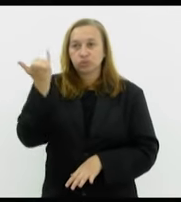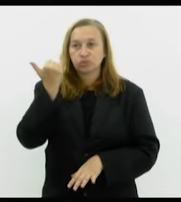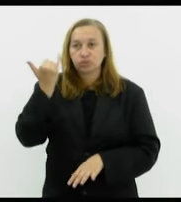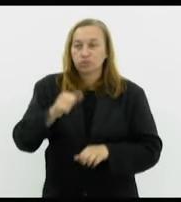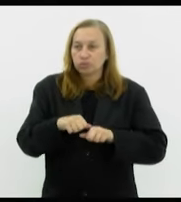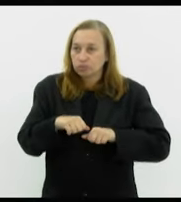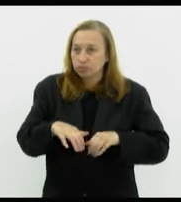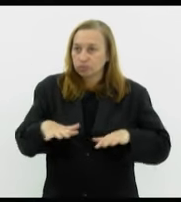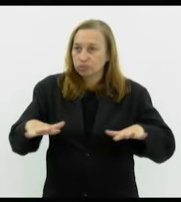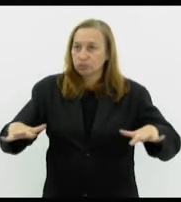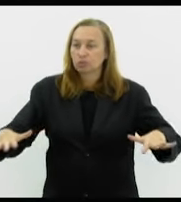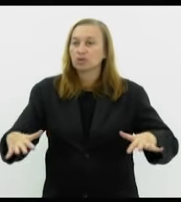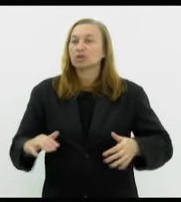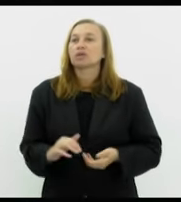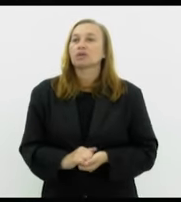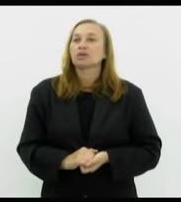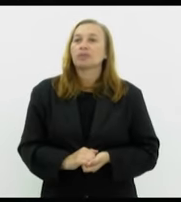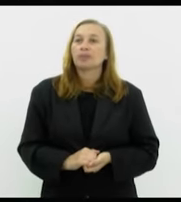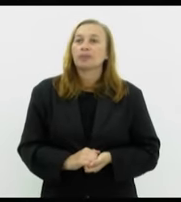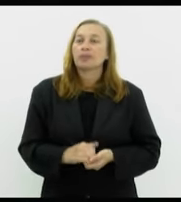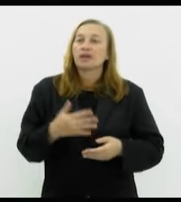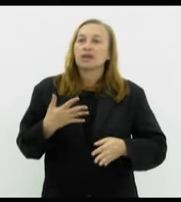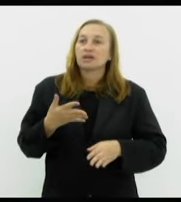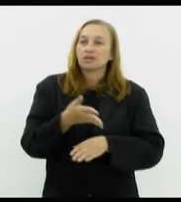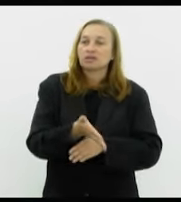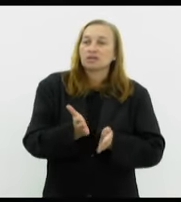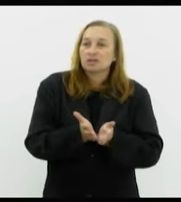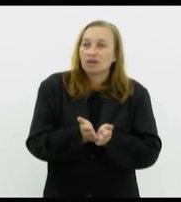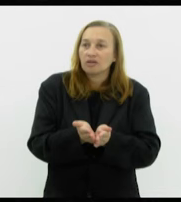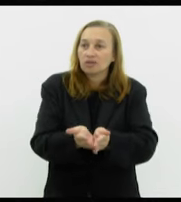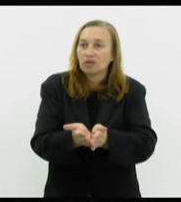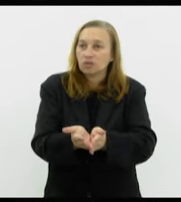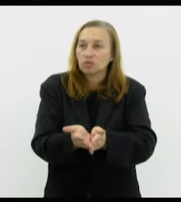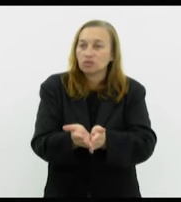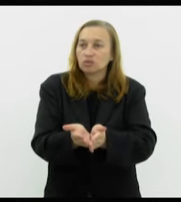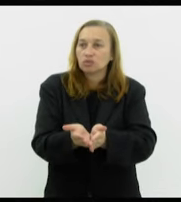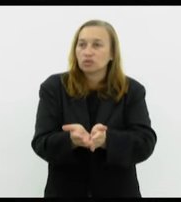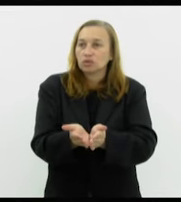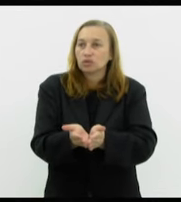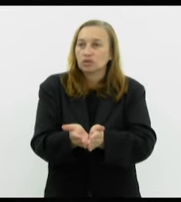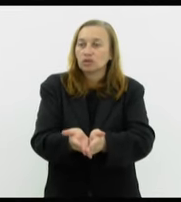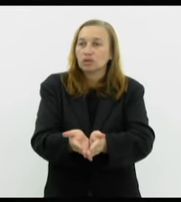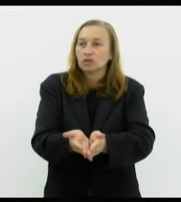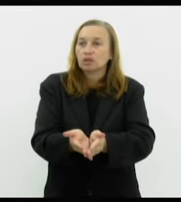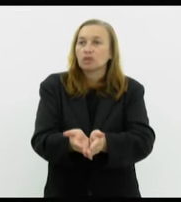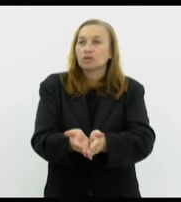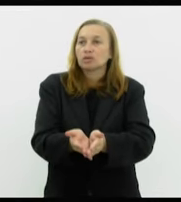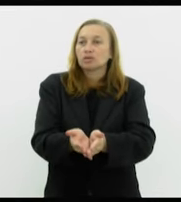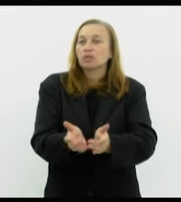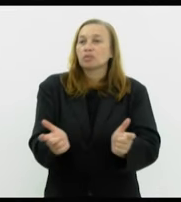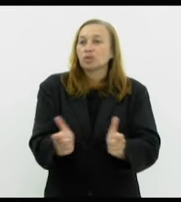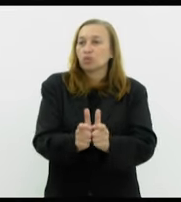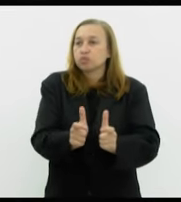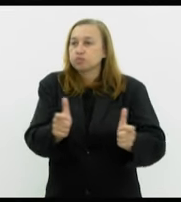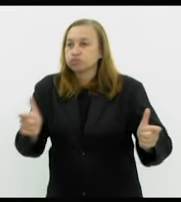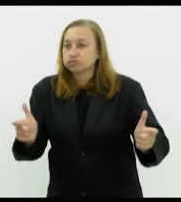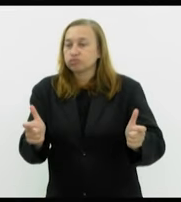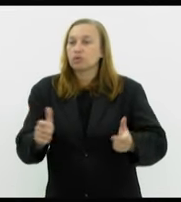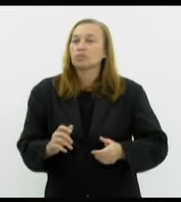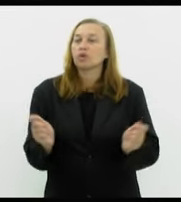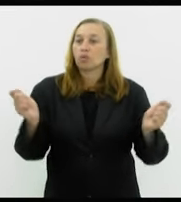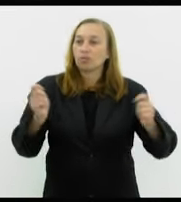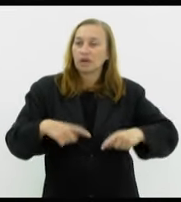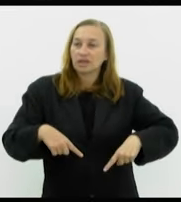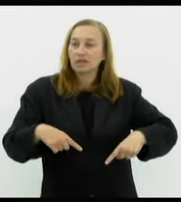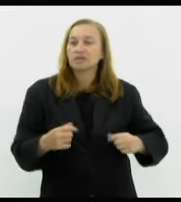do calado e, com isso, entrar navios de médio e grande porte para a gente ter competitividade. Porque